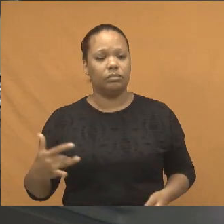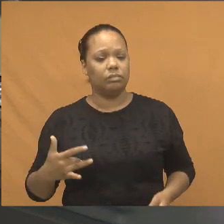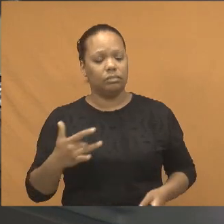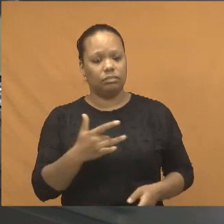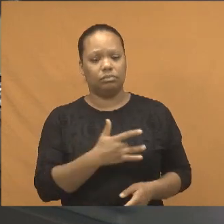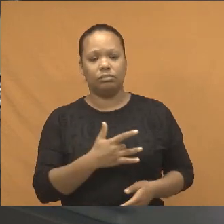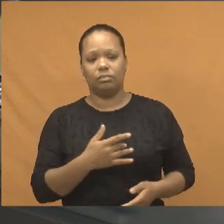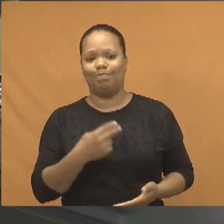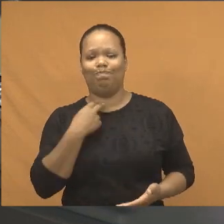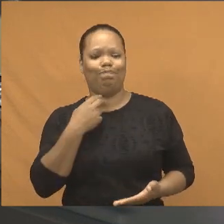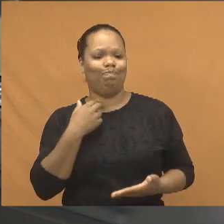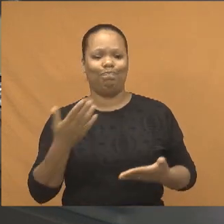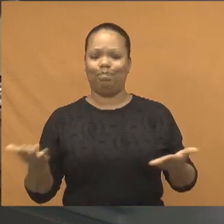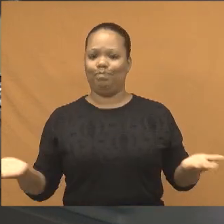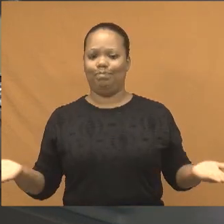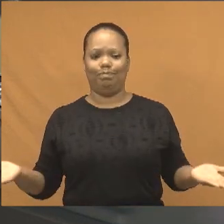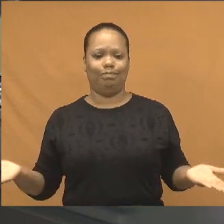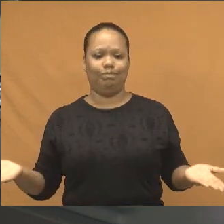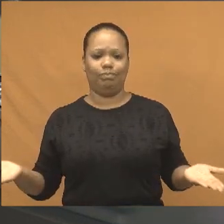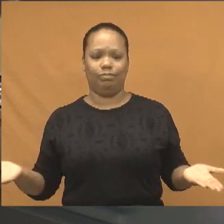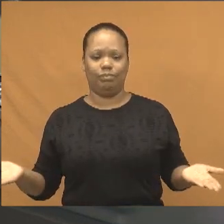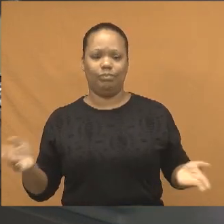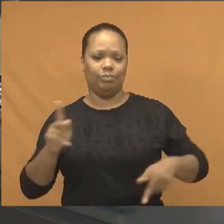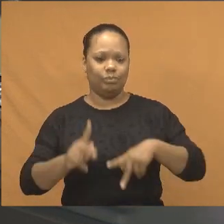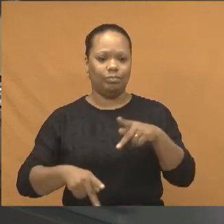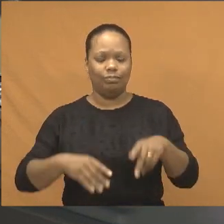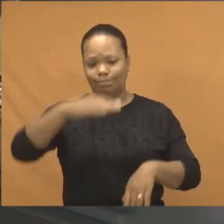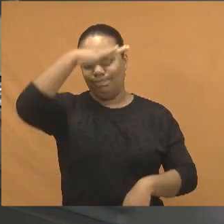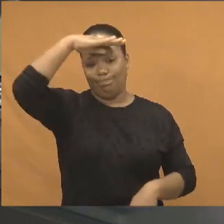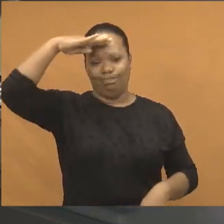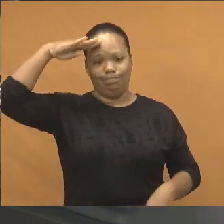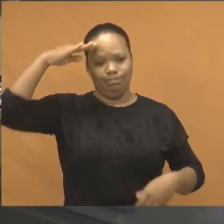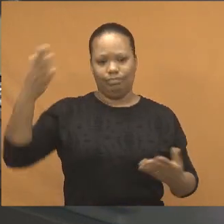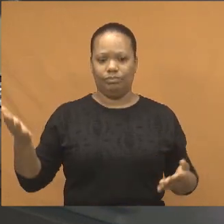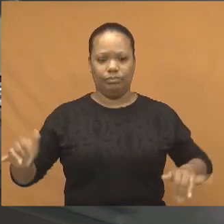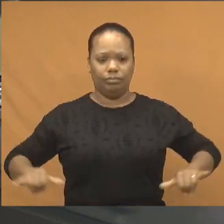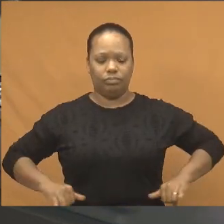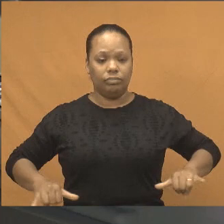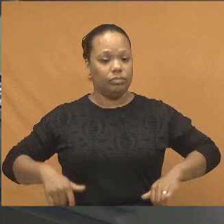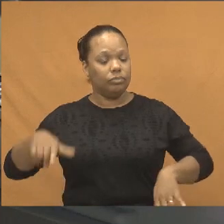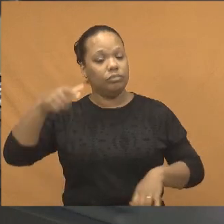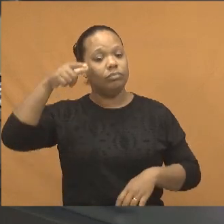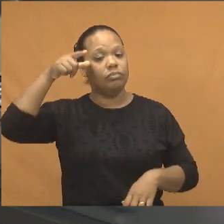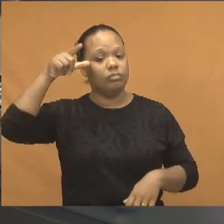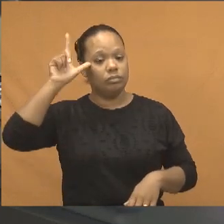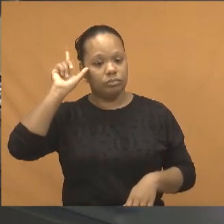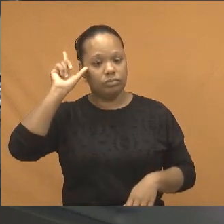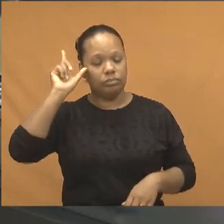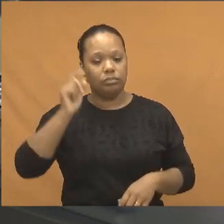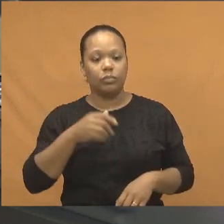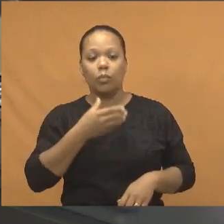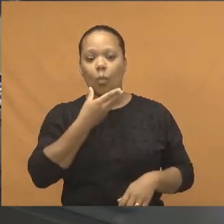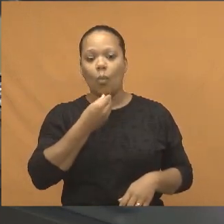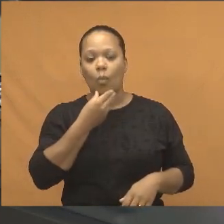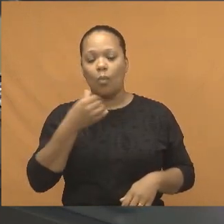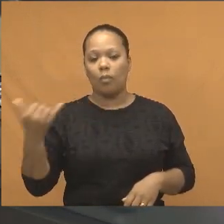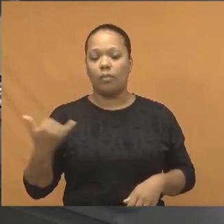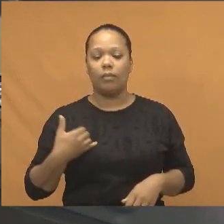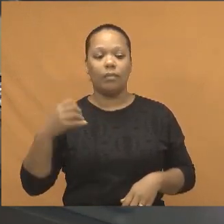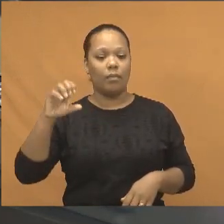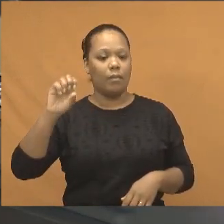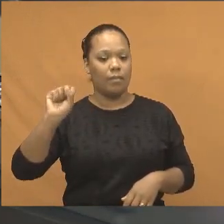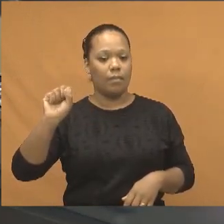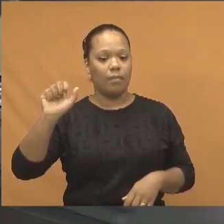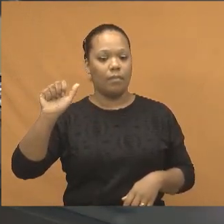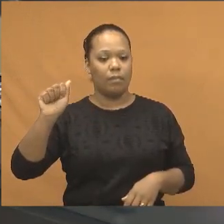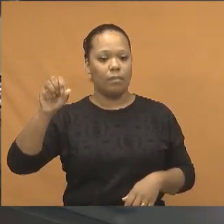forma que está, não pode ficar. O povo não aguenta mais, gente, sofrer. Ontem mesmo, um senhor, Samuel,